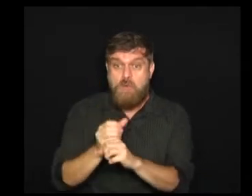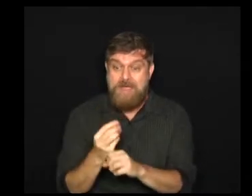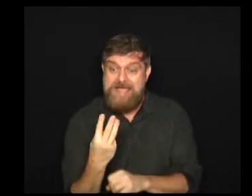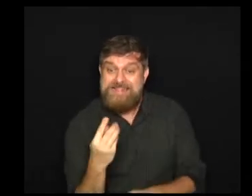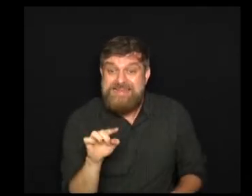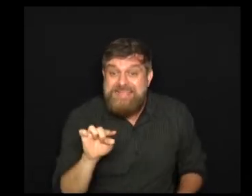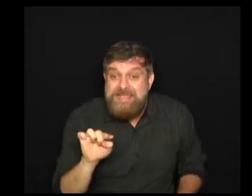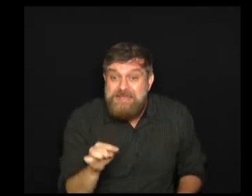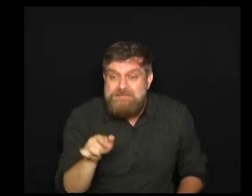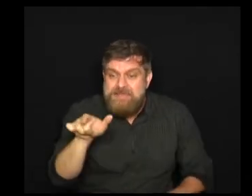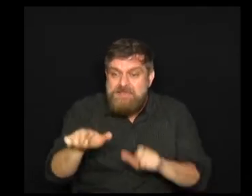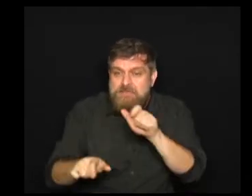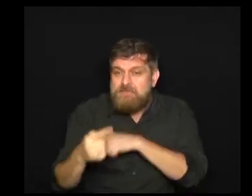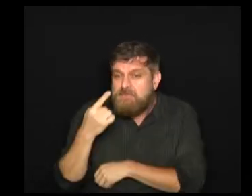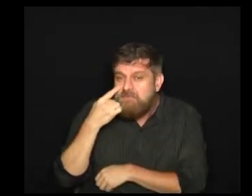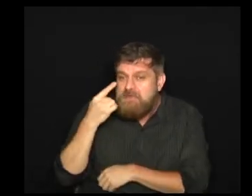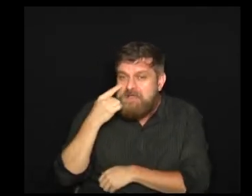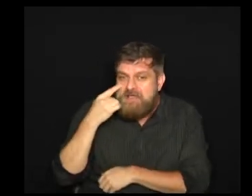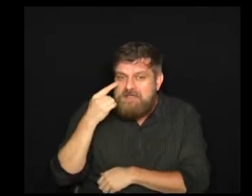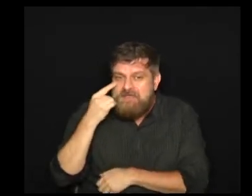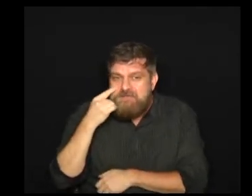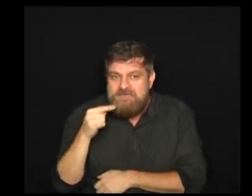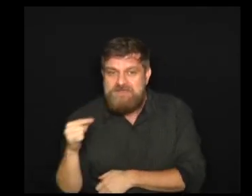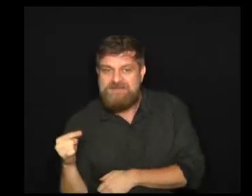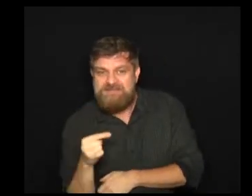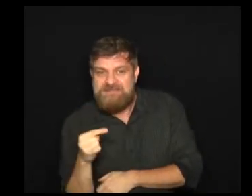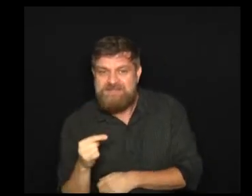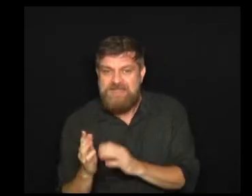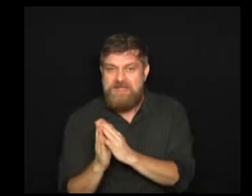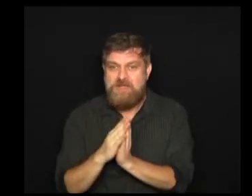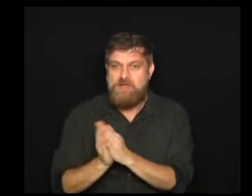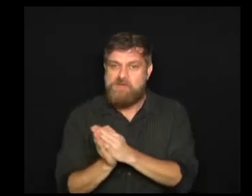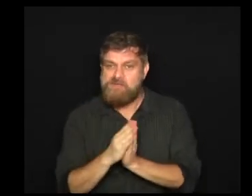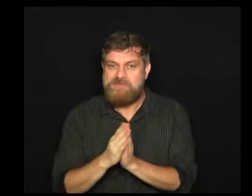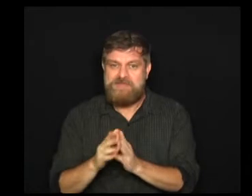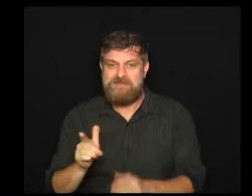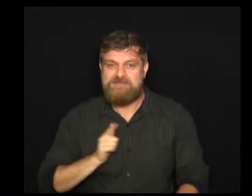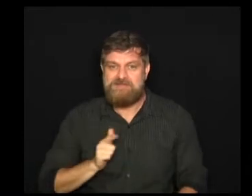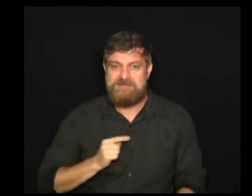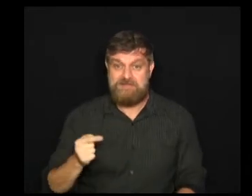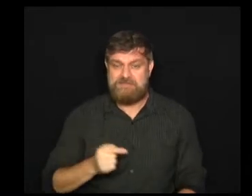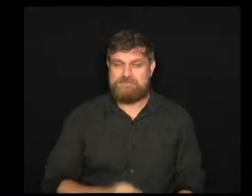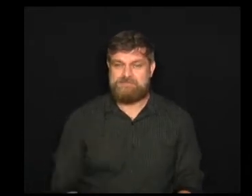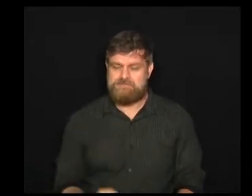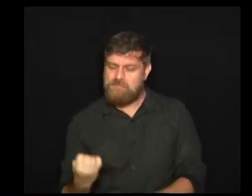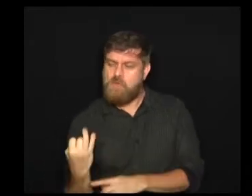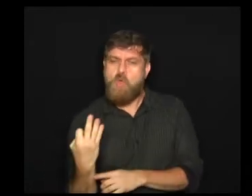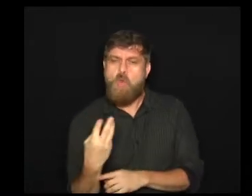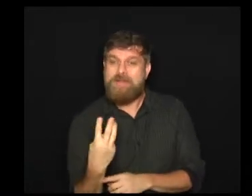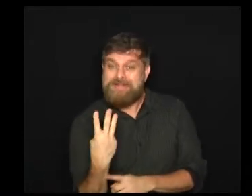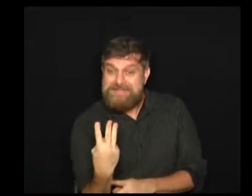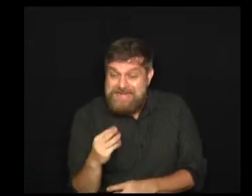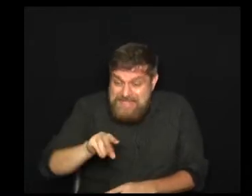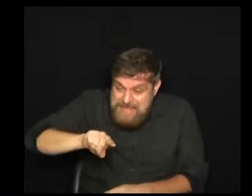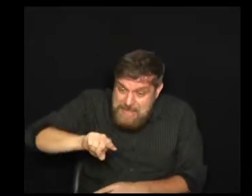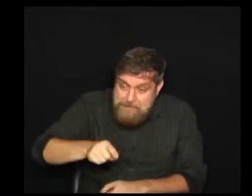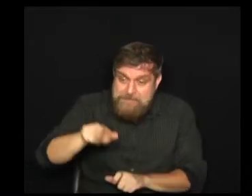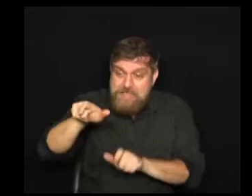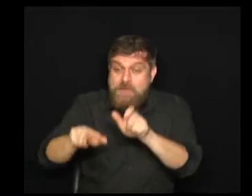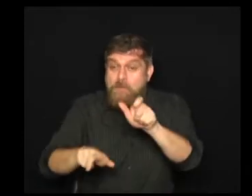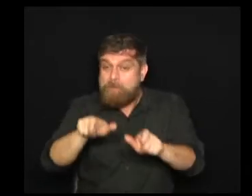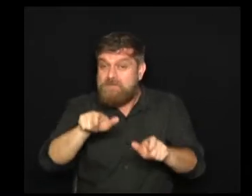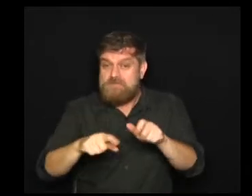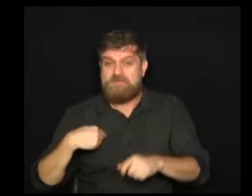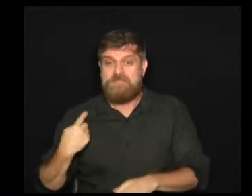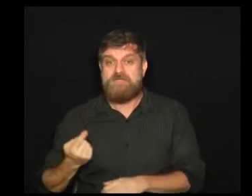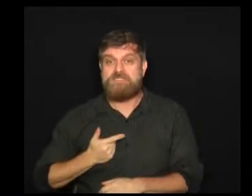pessoas. É um público pequeno ainda, se bem que a contagem desse público de mais de 3.000 pessoas é só o que a